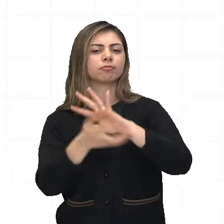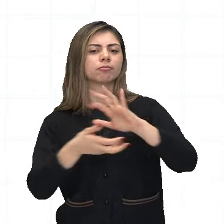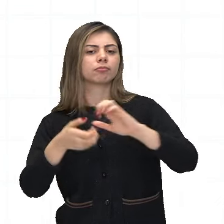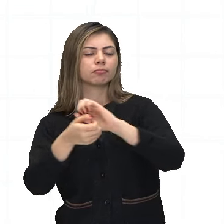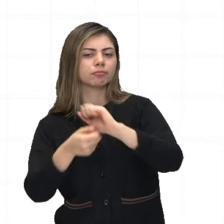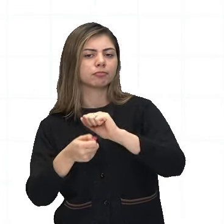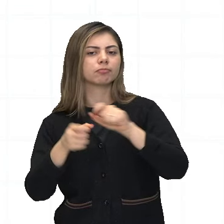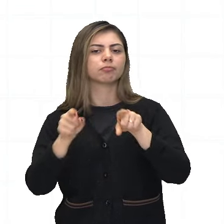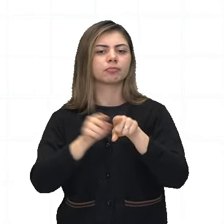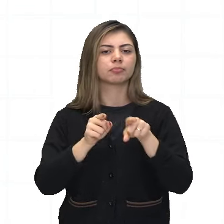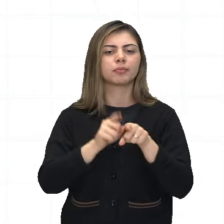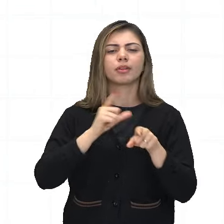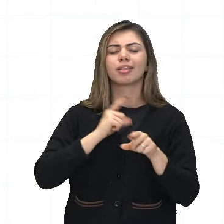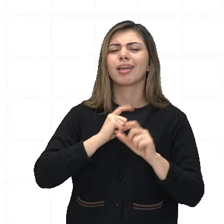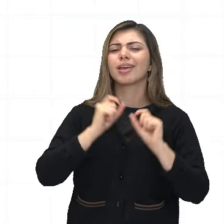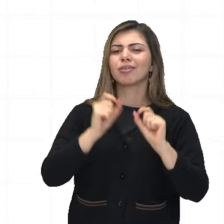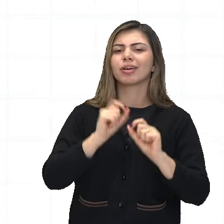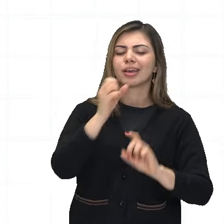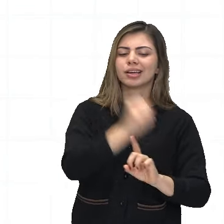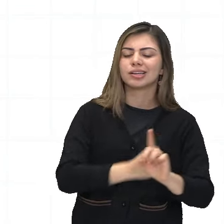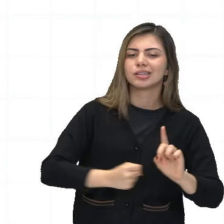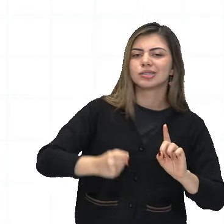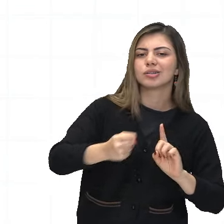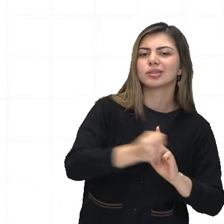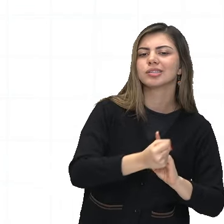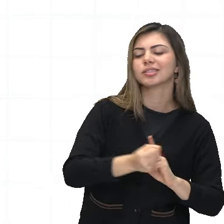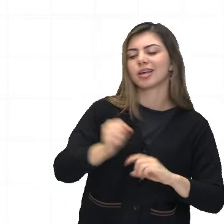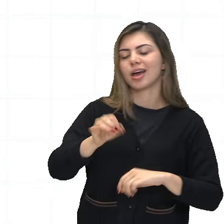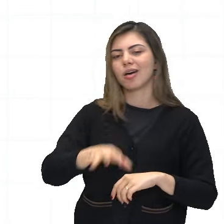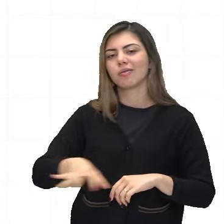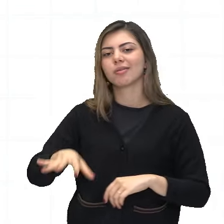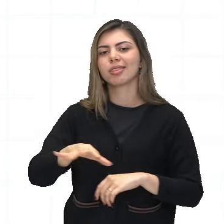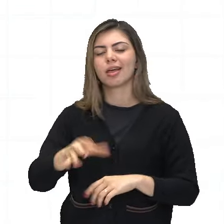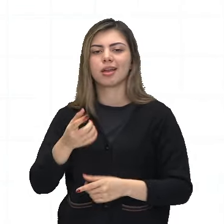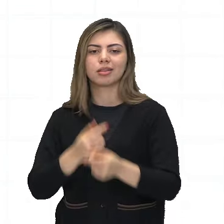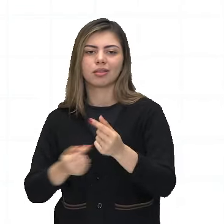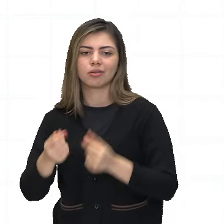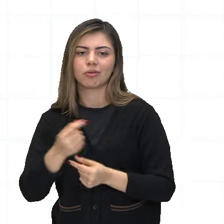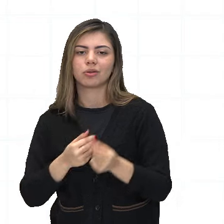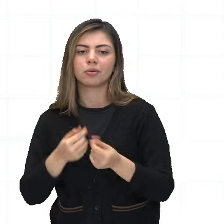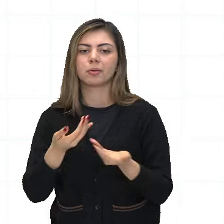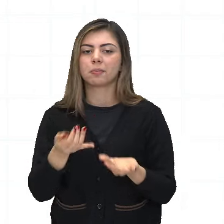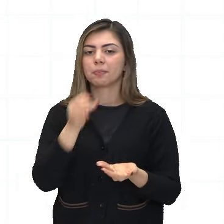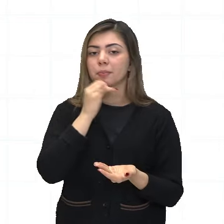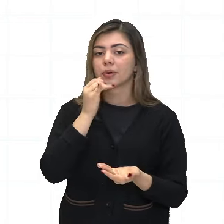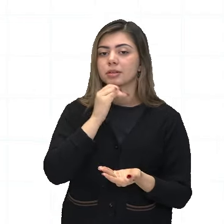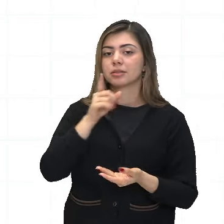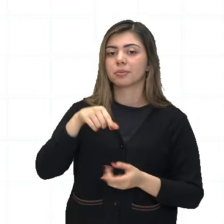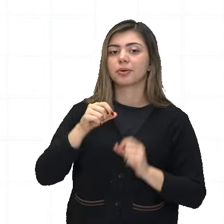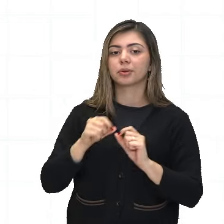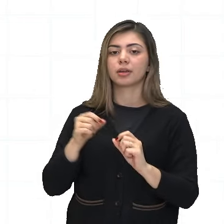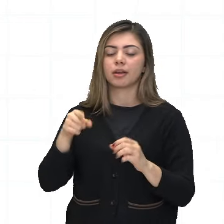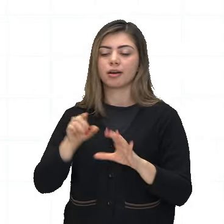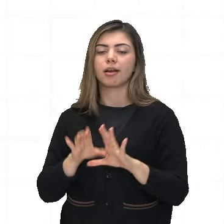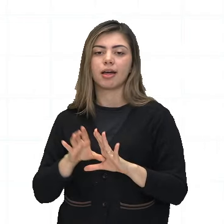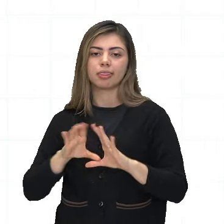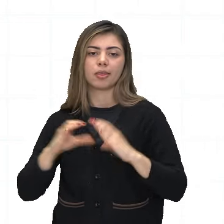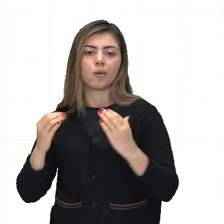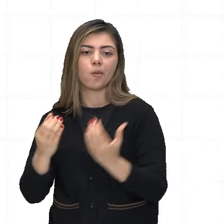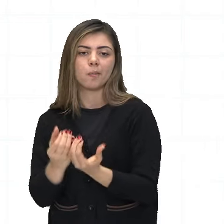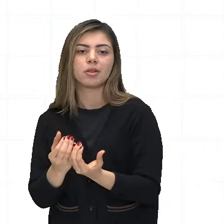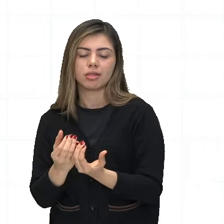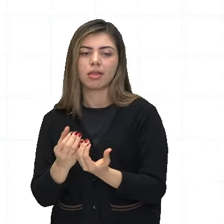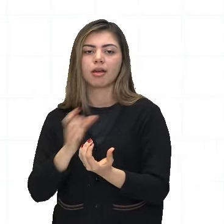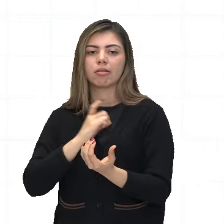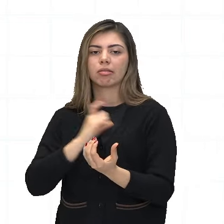abrange aspectos sociais e econômicos o desenvolvimento de comunidad sustentáveis que promovam a inclusão social a